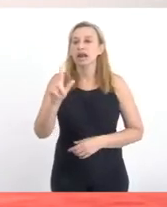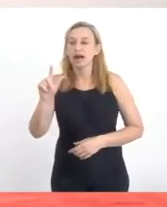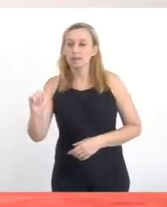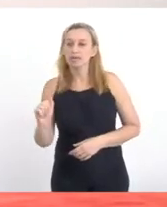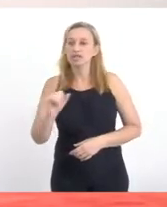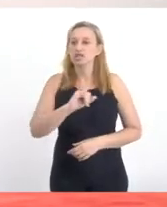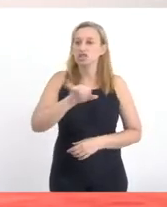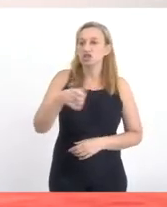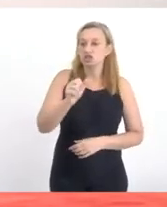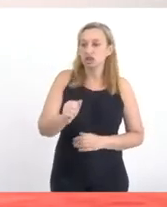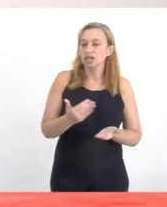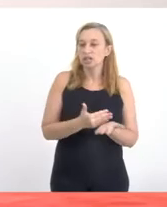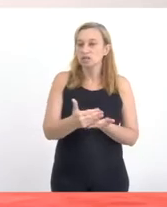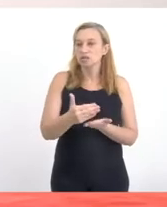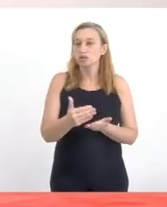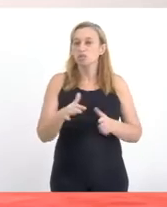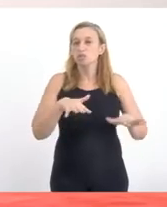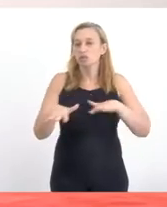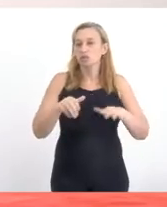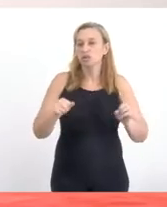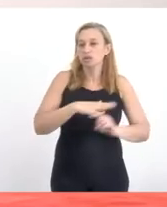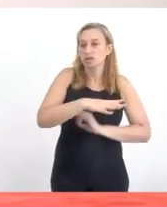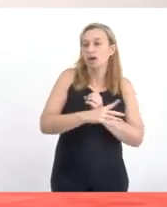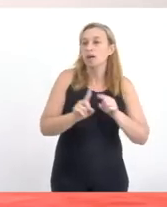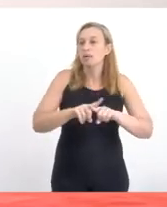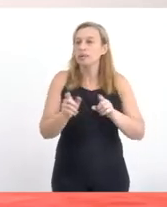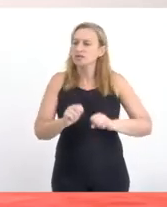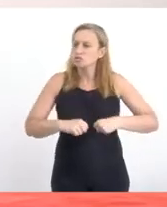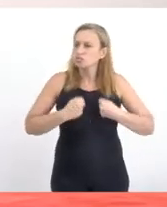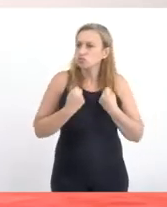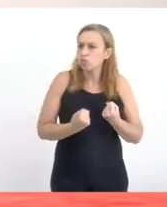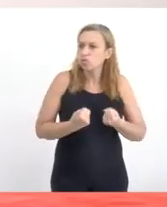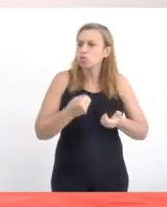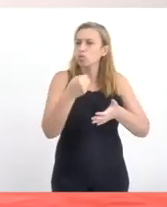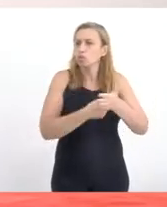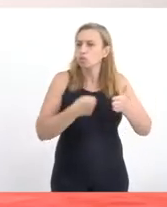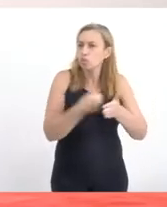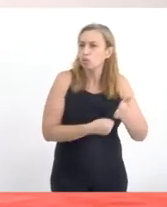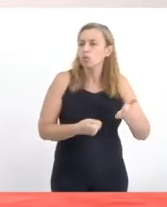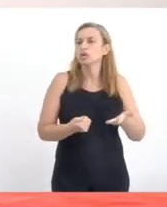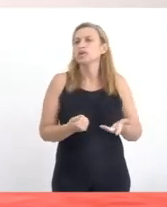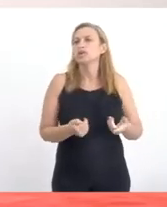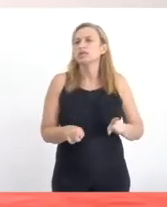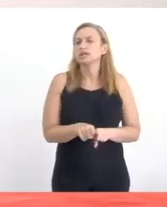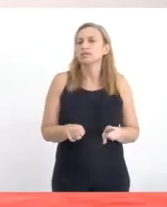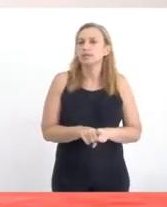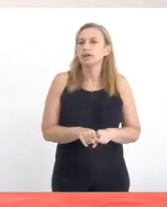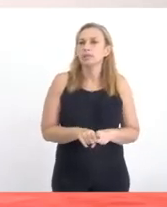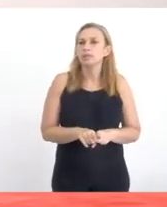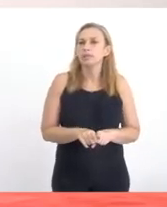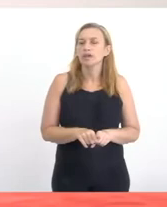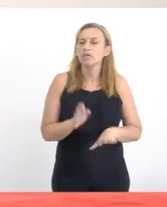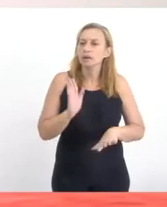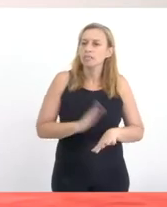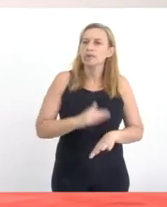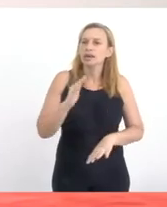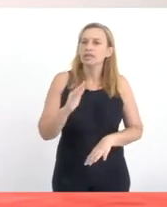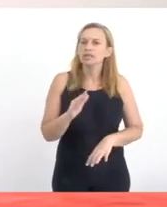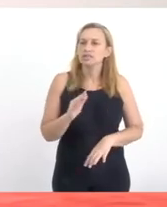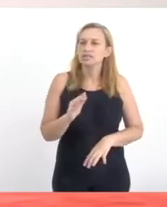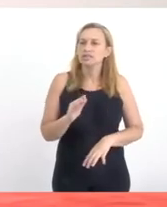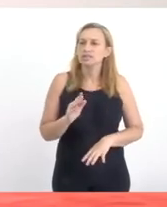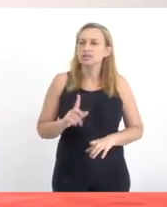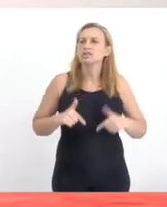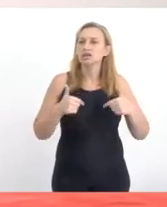movimento social mas hoje busca também é abarcar uma uma em Campo Maior né